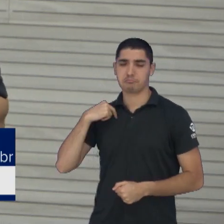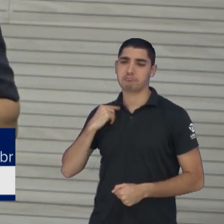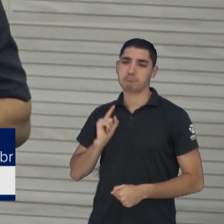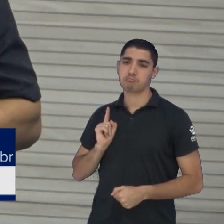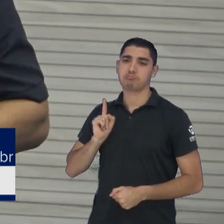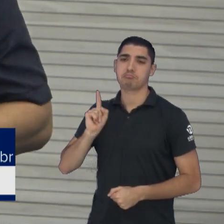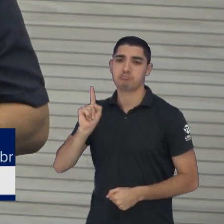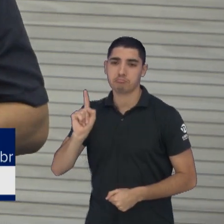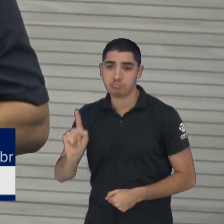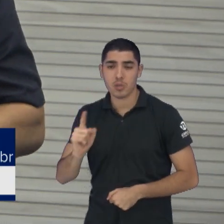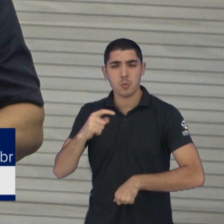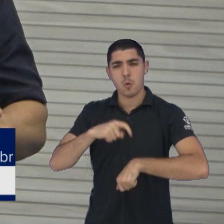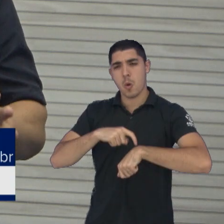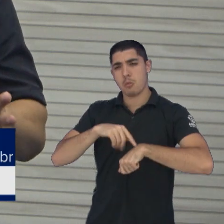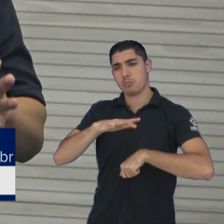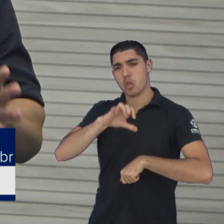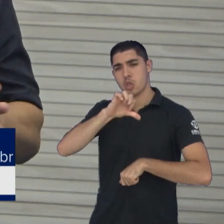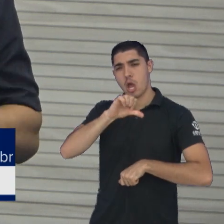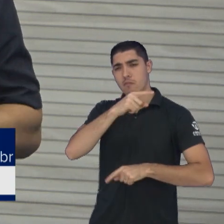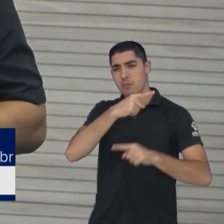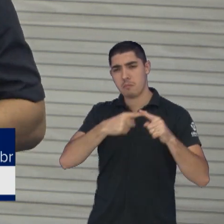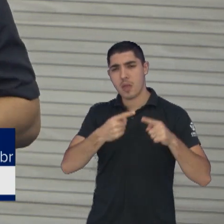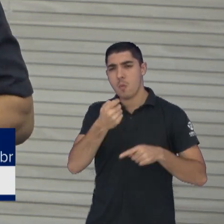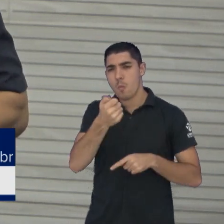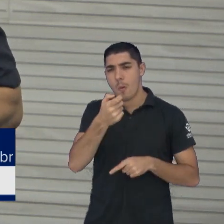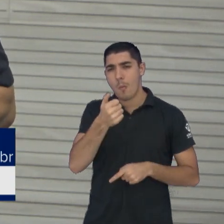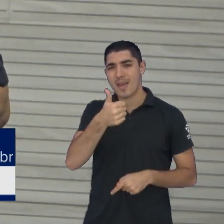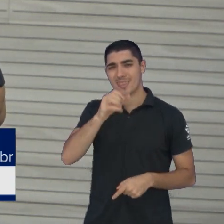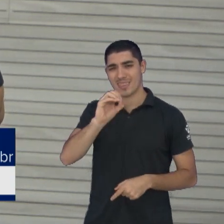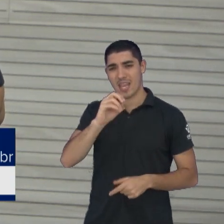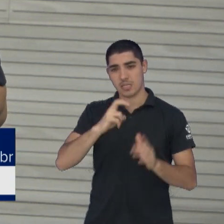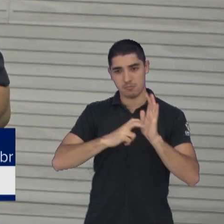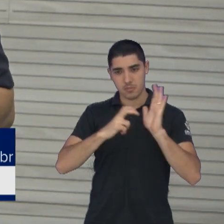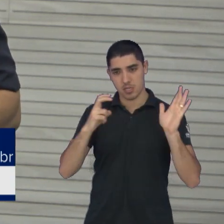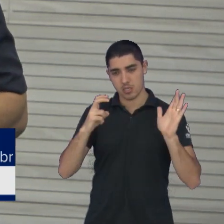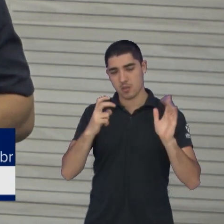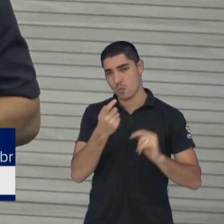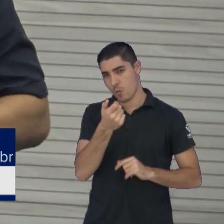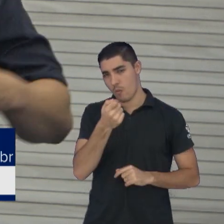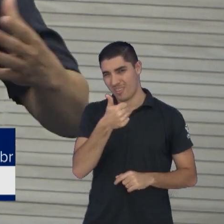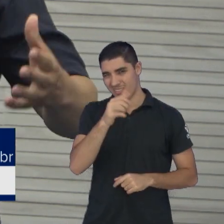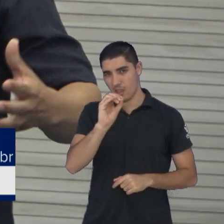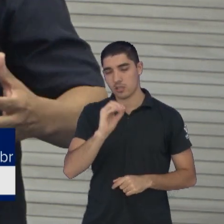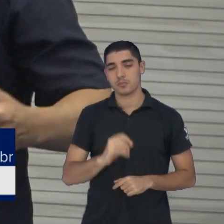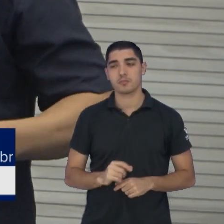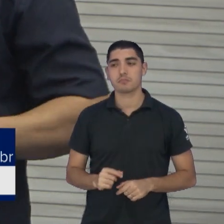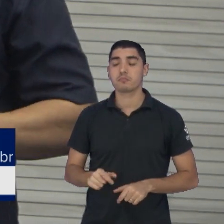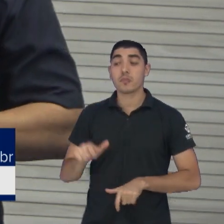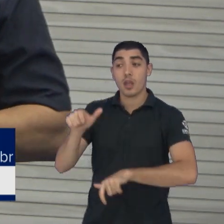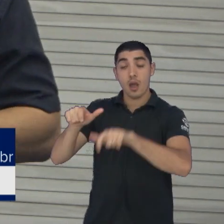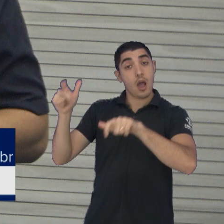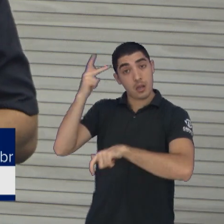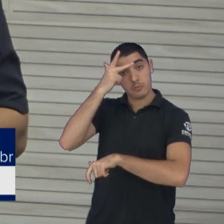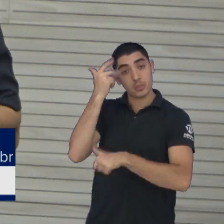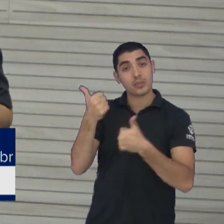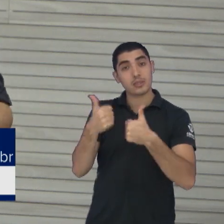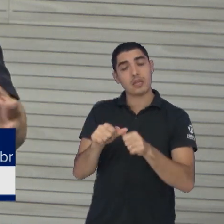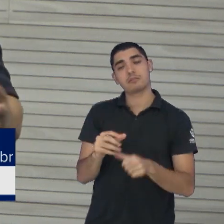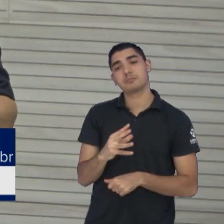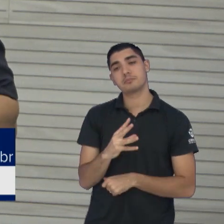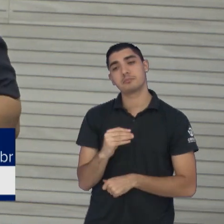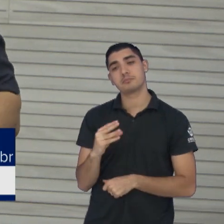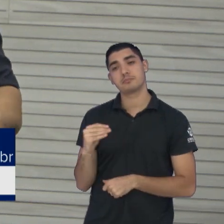se passava ali das 9h30, quase 10 horas da manhã, as pessoas que estavam aguardando